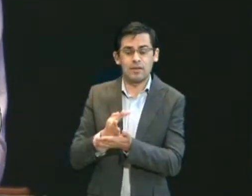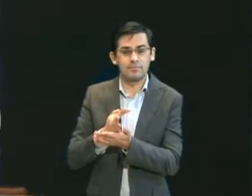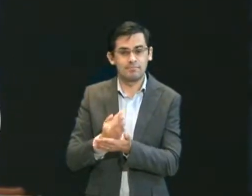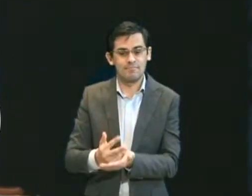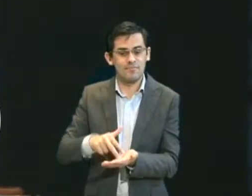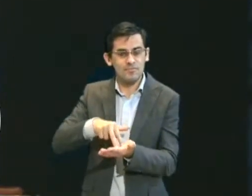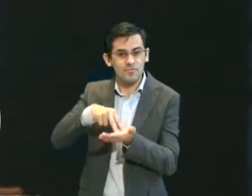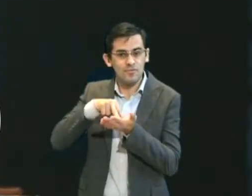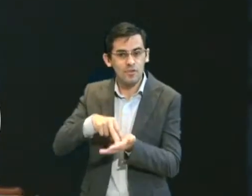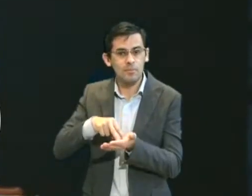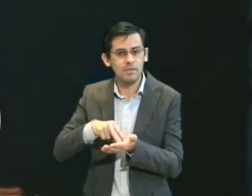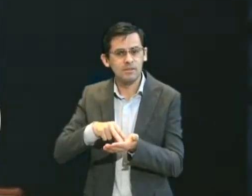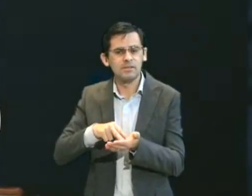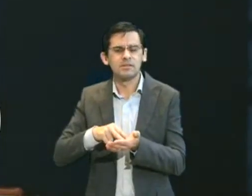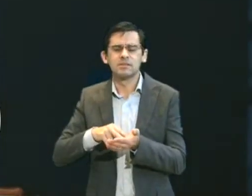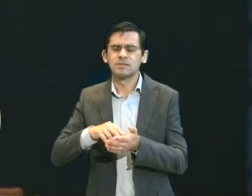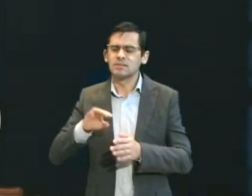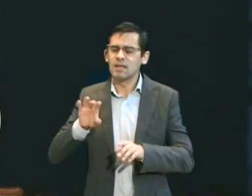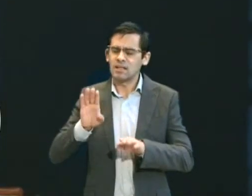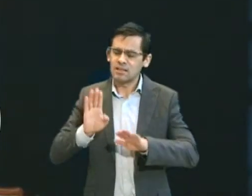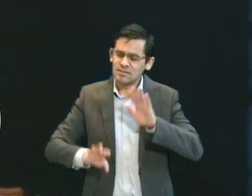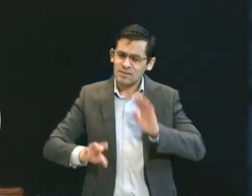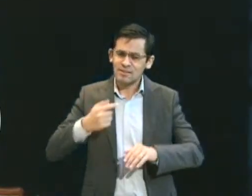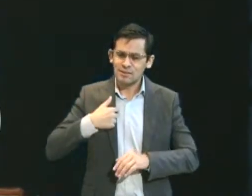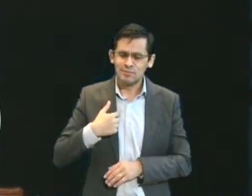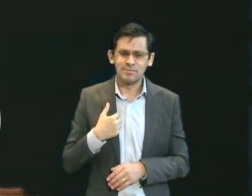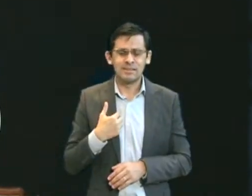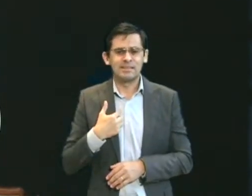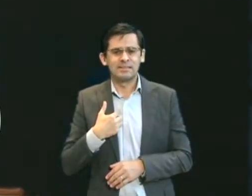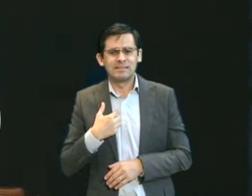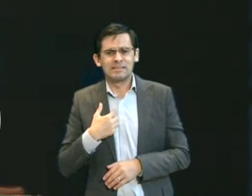corações. Quantas vezes eu cheguei quebrado